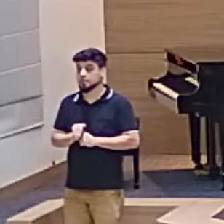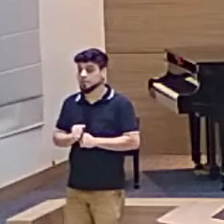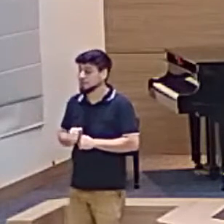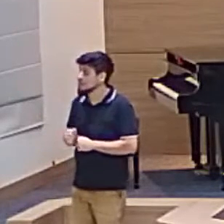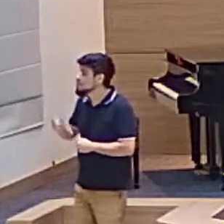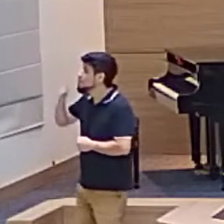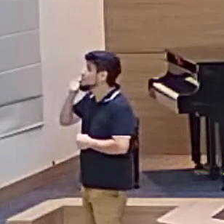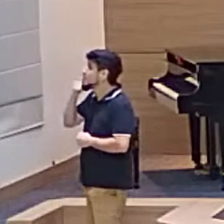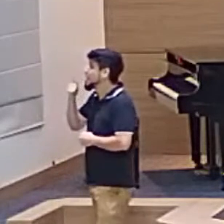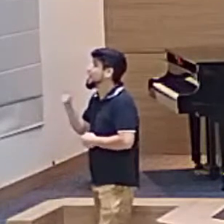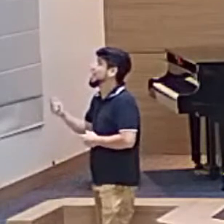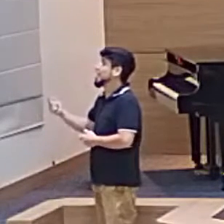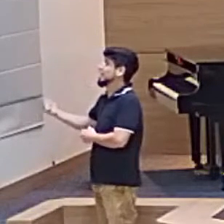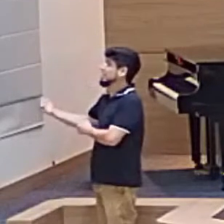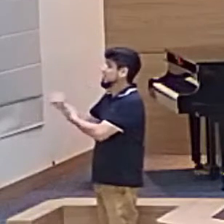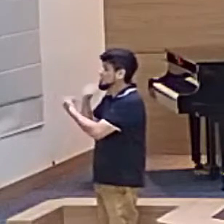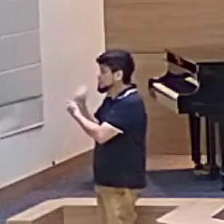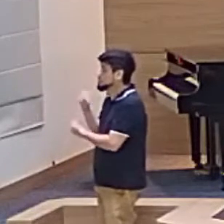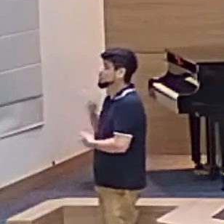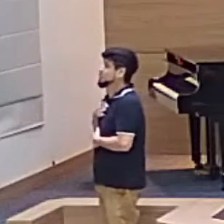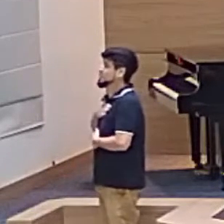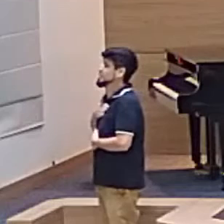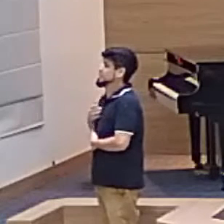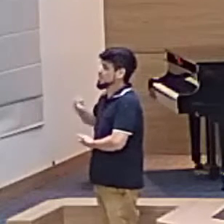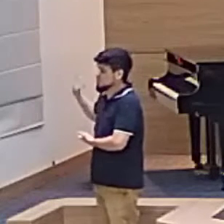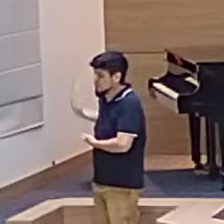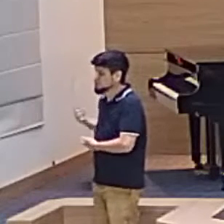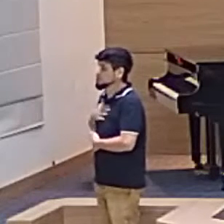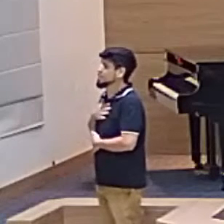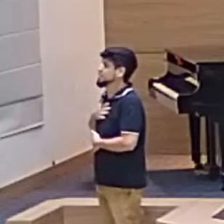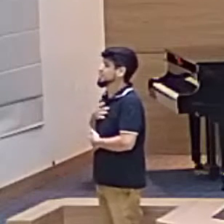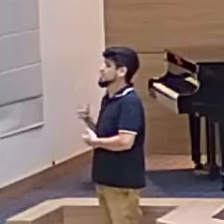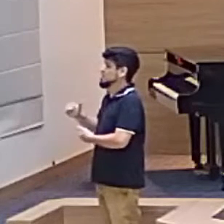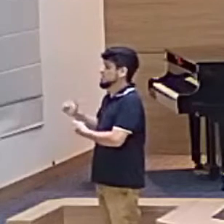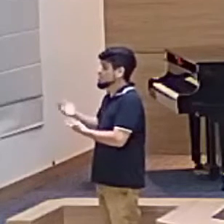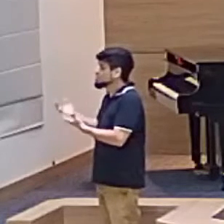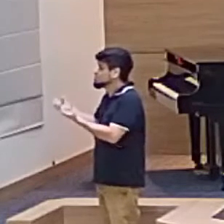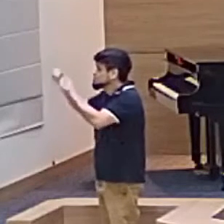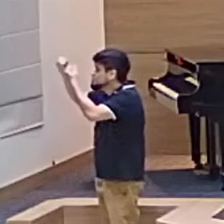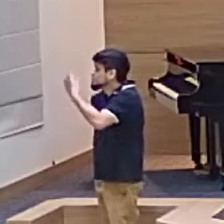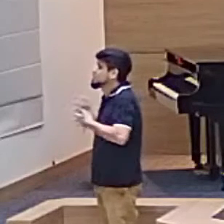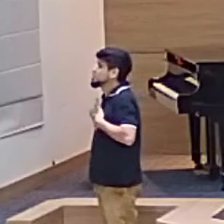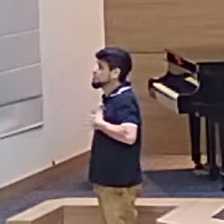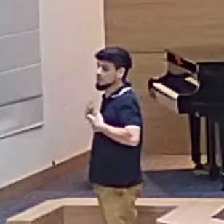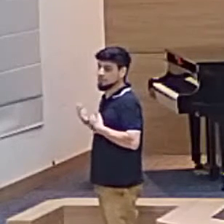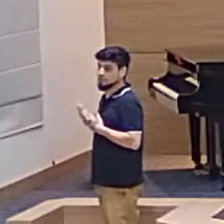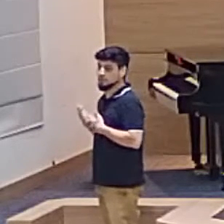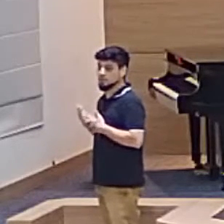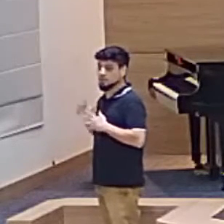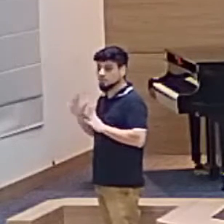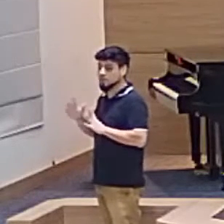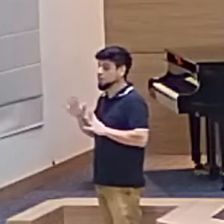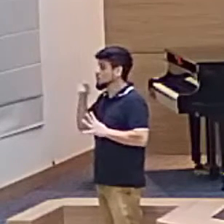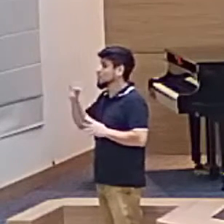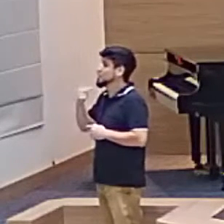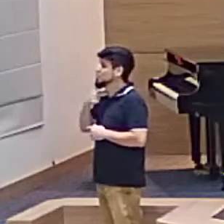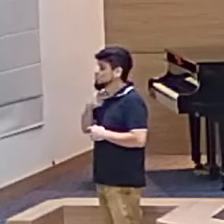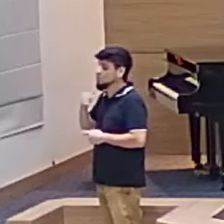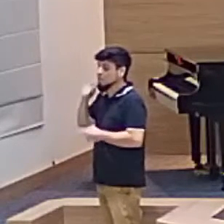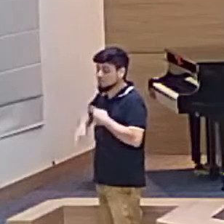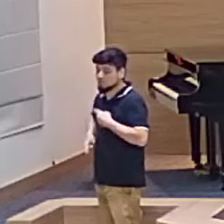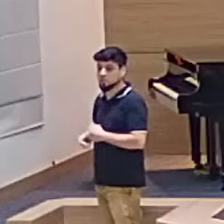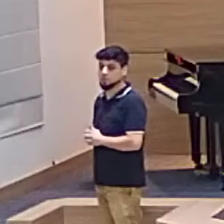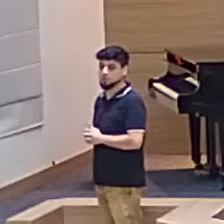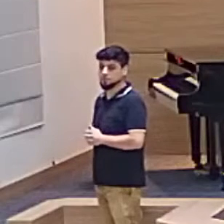corrigir pai eu preciso do senhor pai diga para mim não ir dica que eu dou um posso